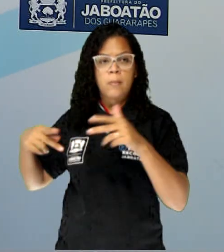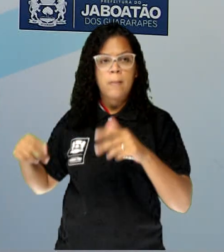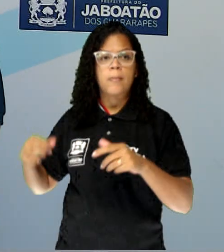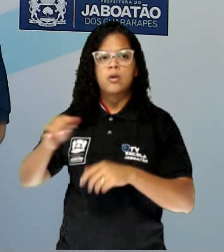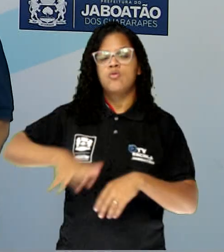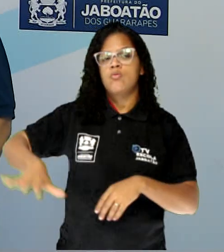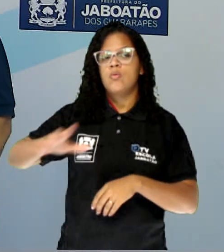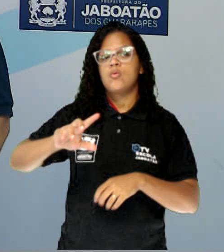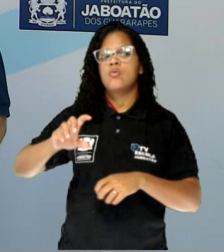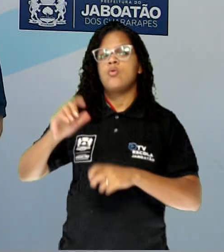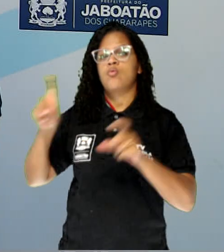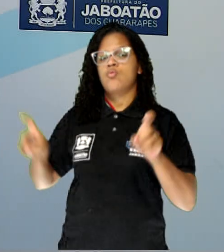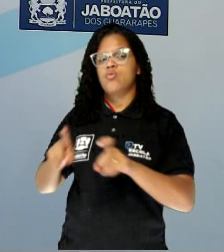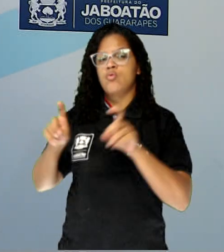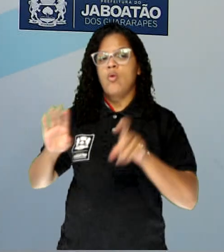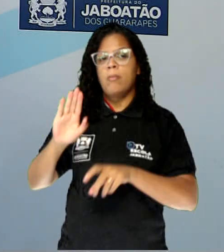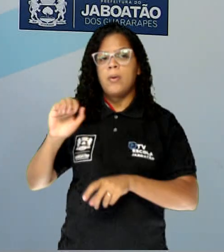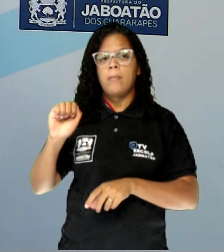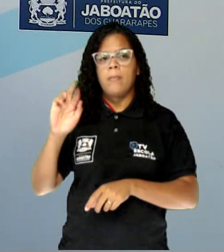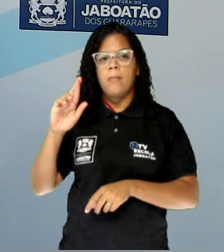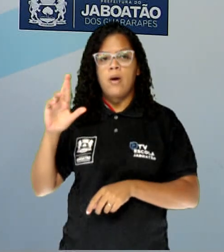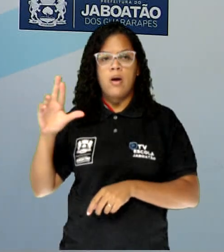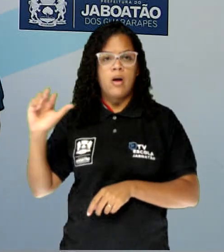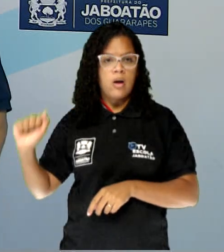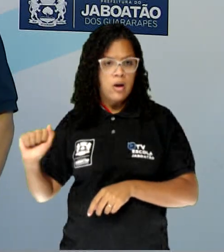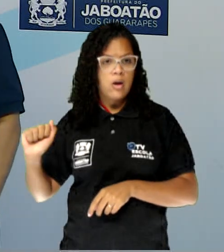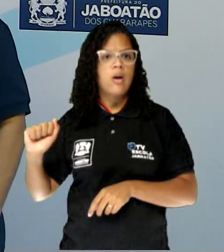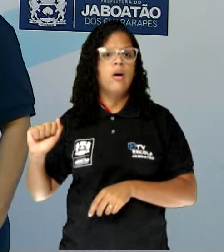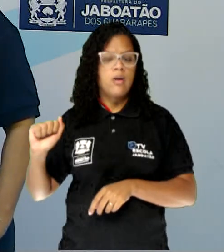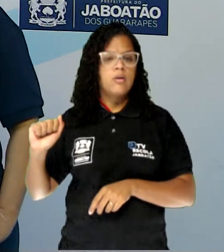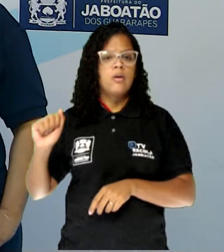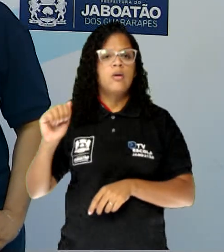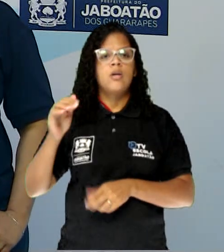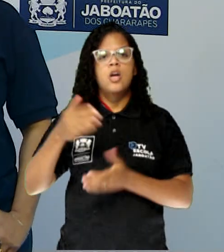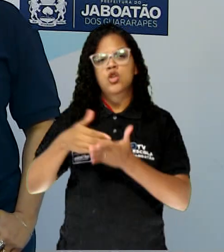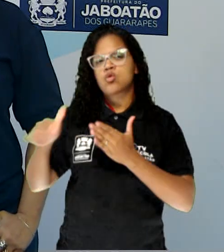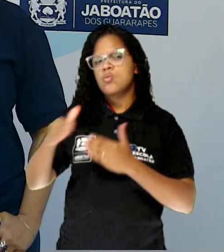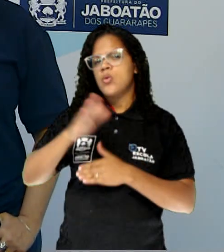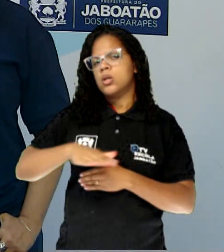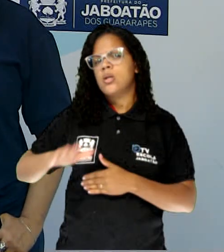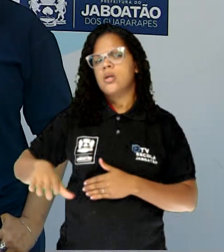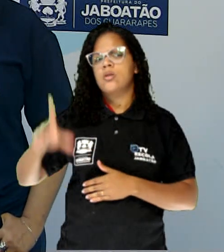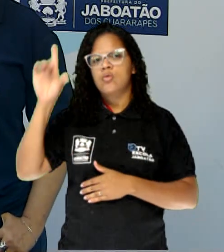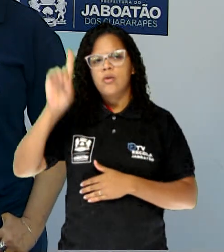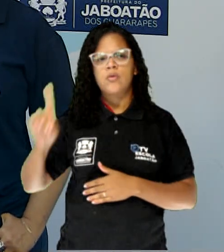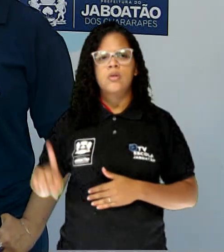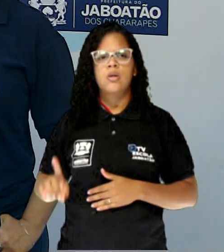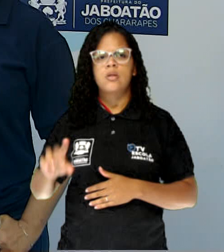deficiência. Qual o significado da palavra repúdio? O que significa repúdio?